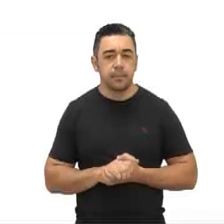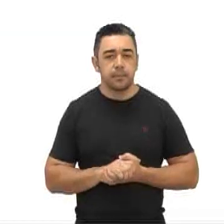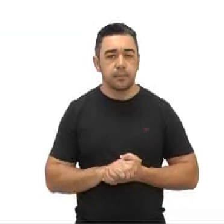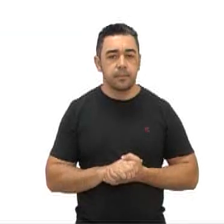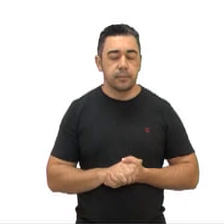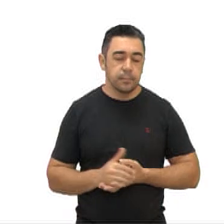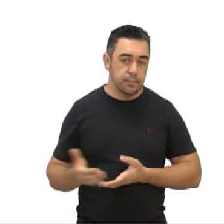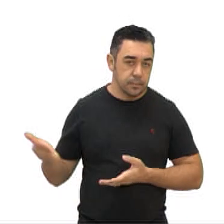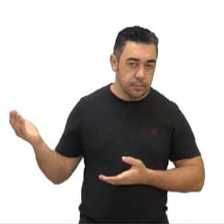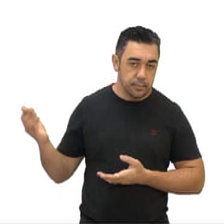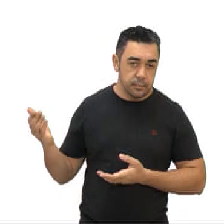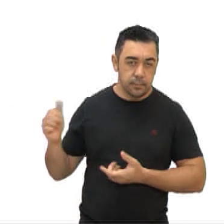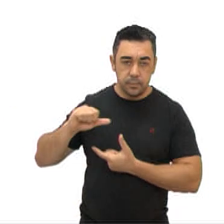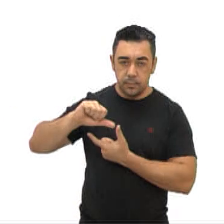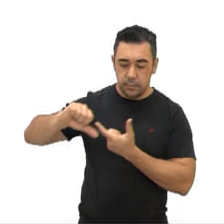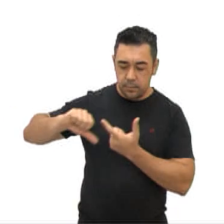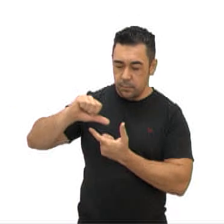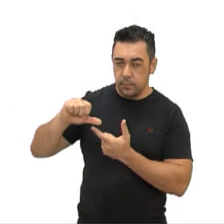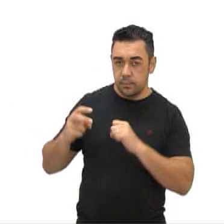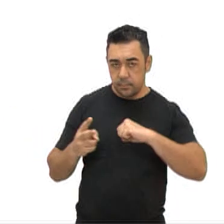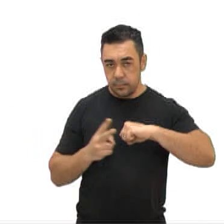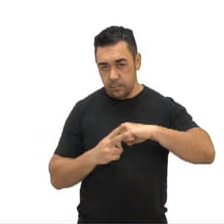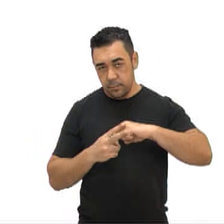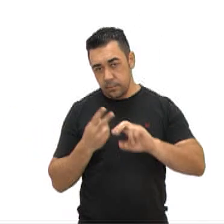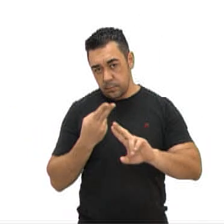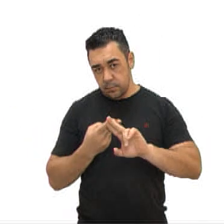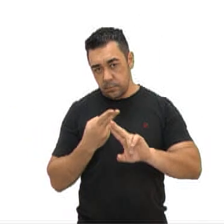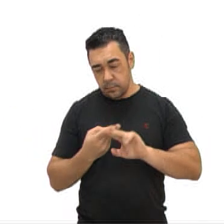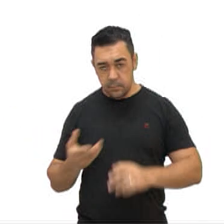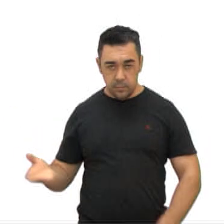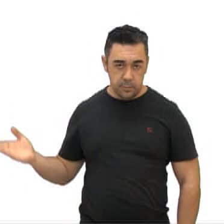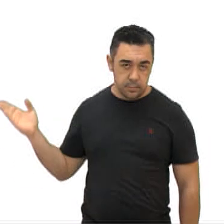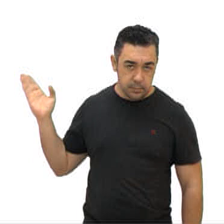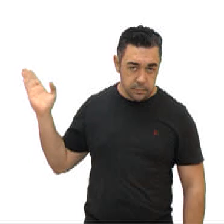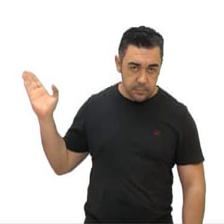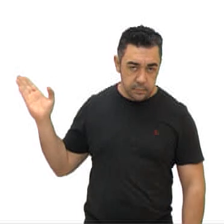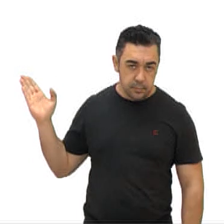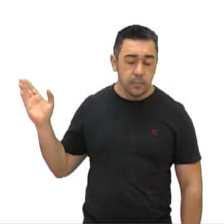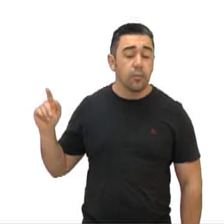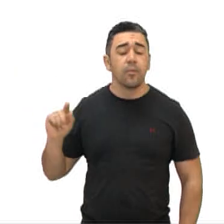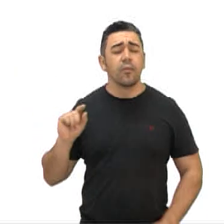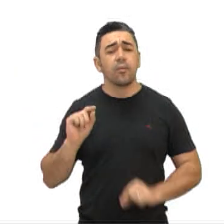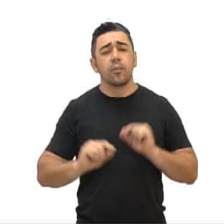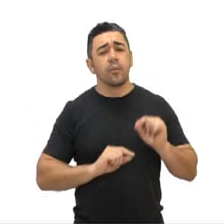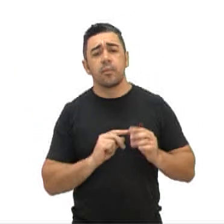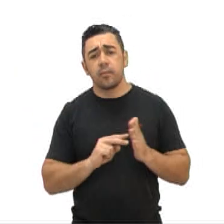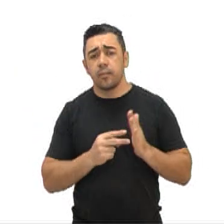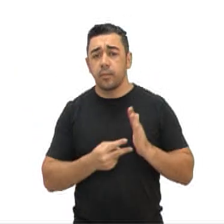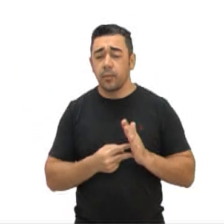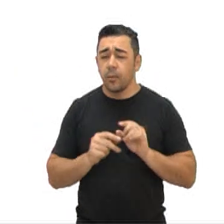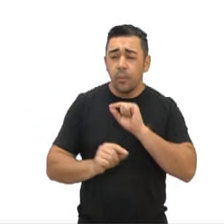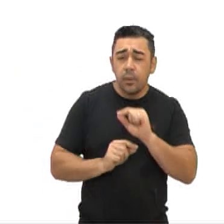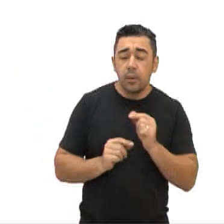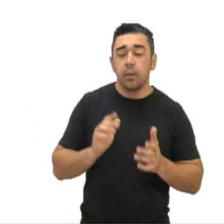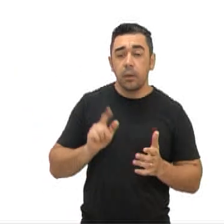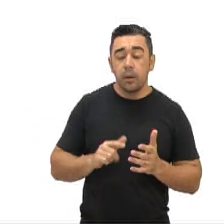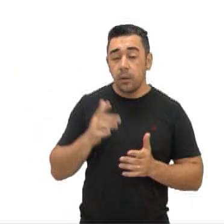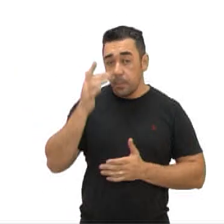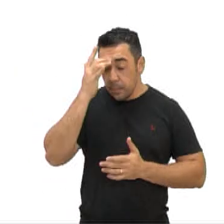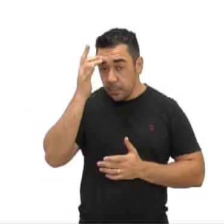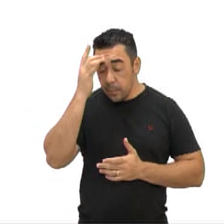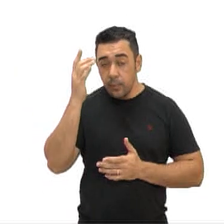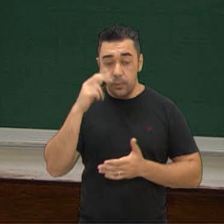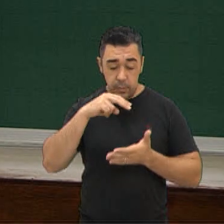El verbo está utilizado aí en el Sistema Sanitário de Cataluña, vive días críticos, para acercar